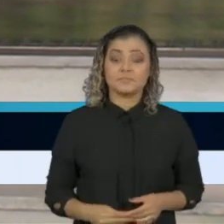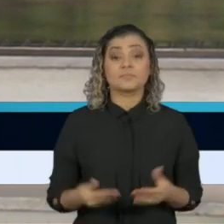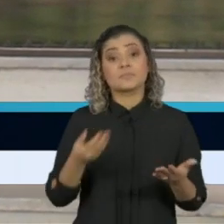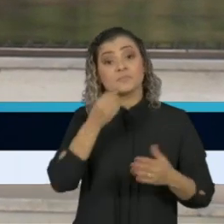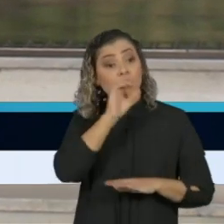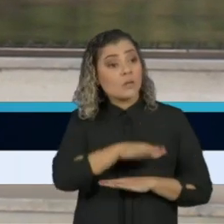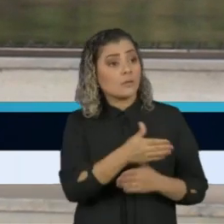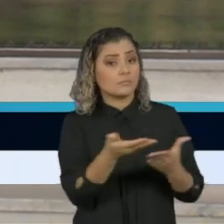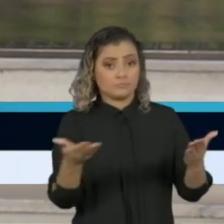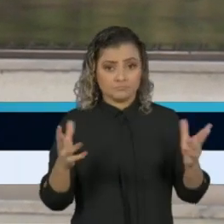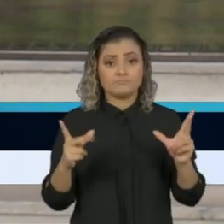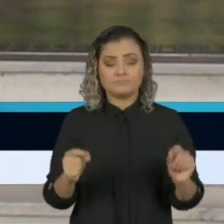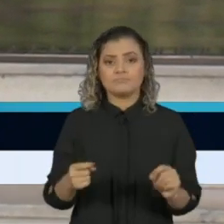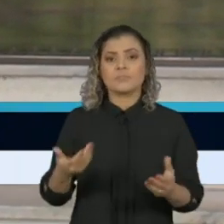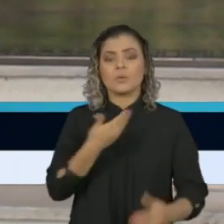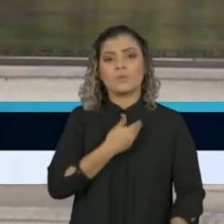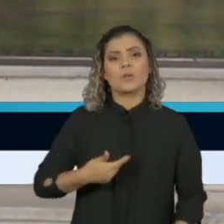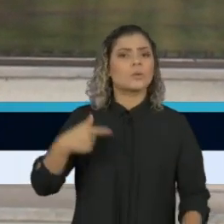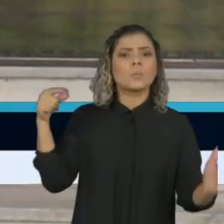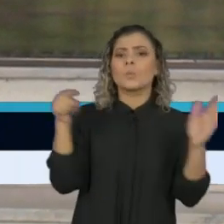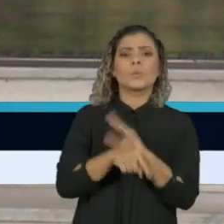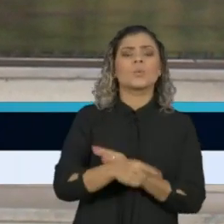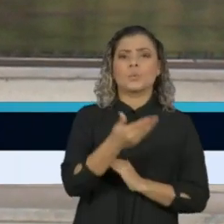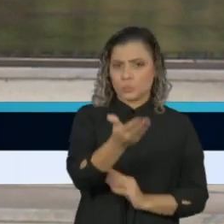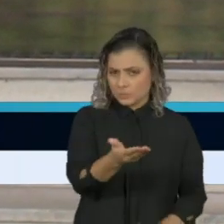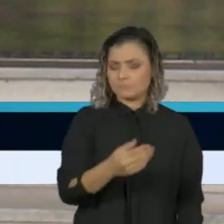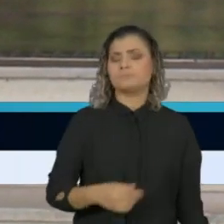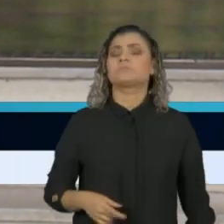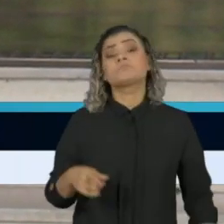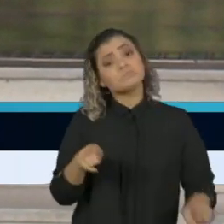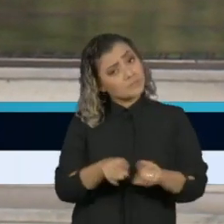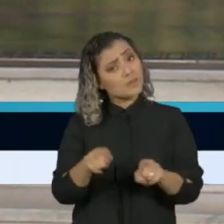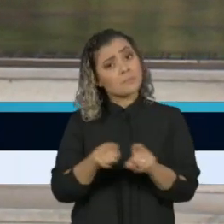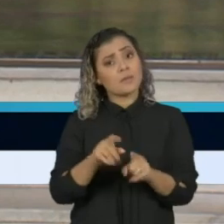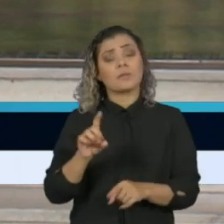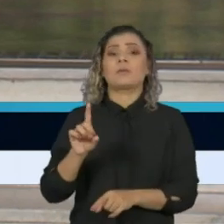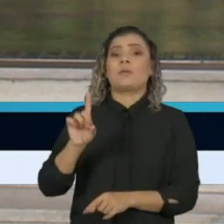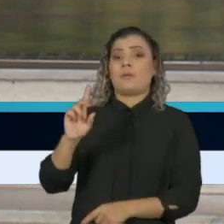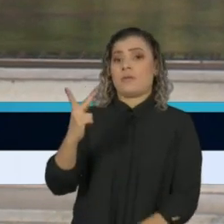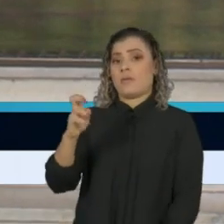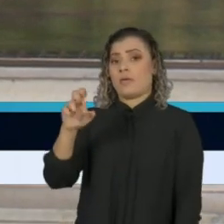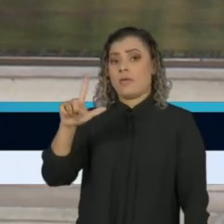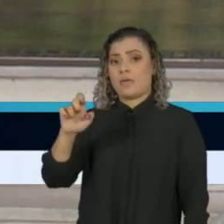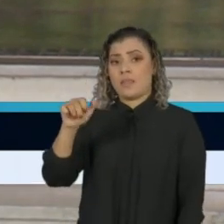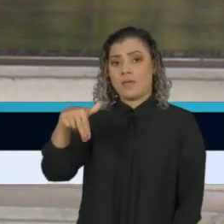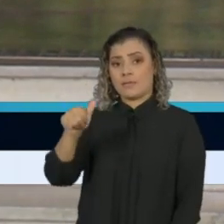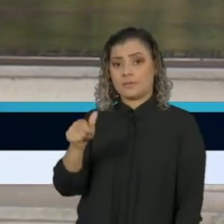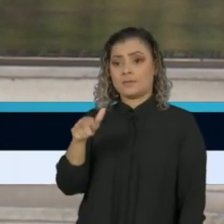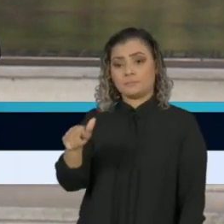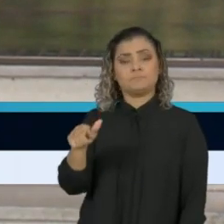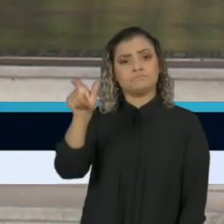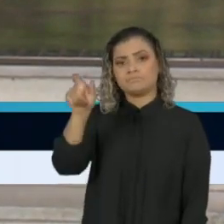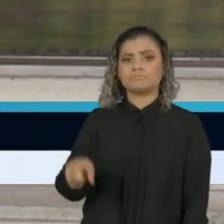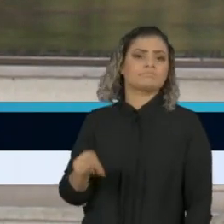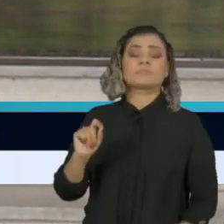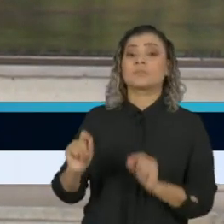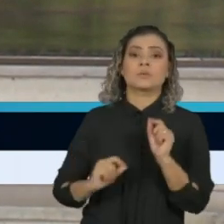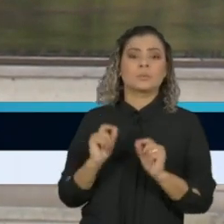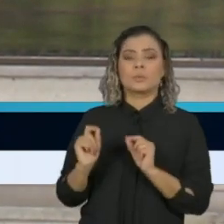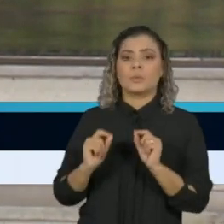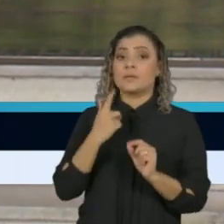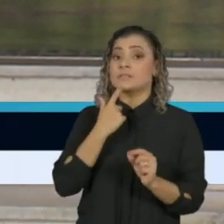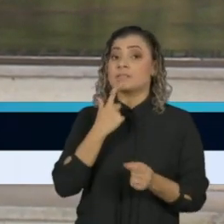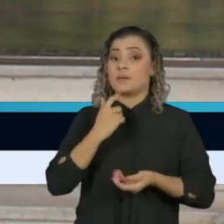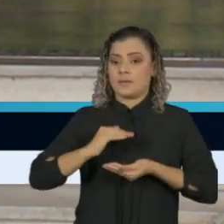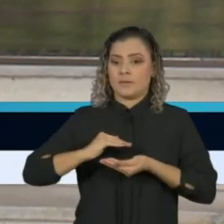Boa tarde a todos. Bom, governador, minha pergunta vai para o senhor, mas também para a doutora Helena Sato. Com relação aos estoques de sangue